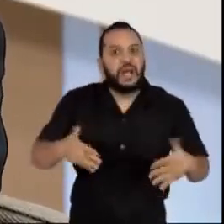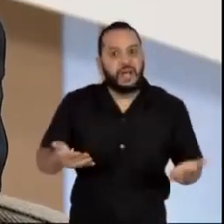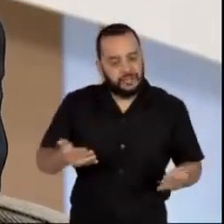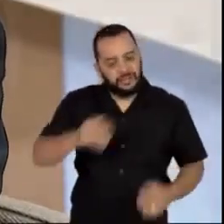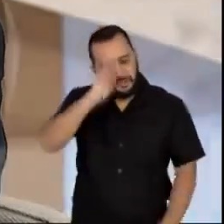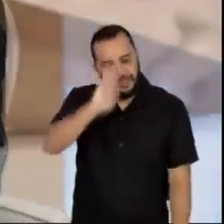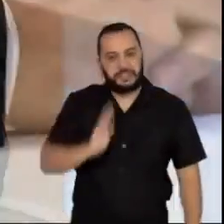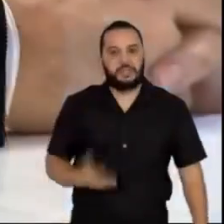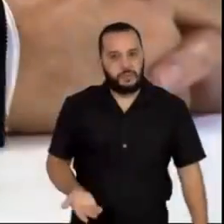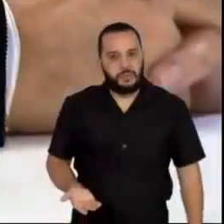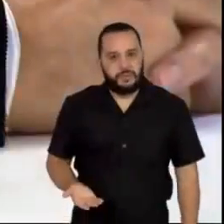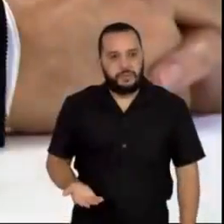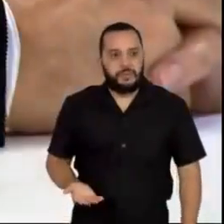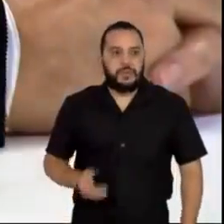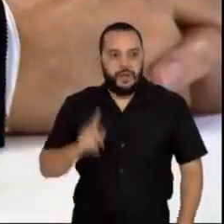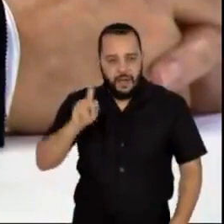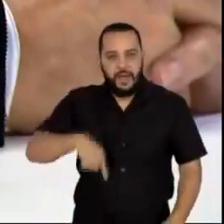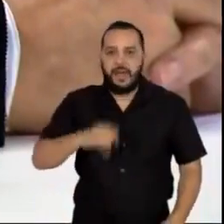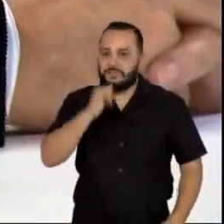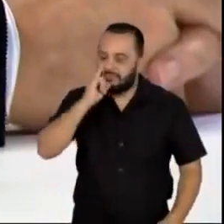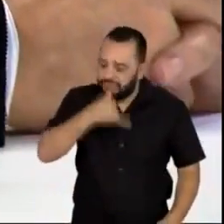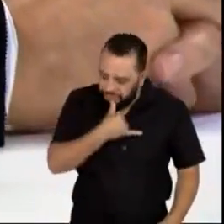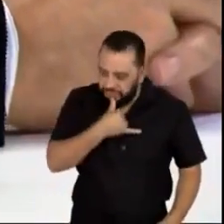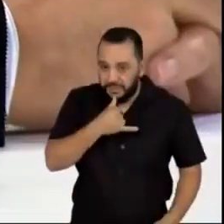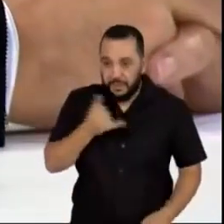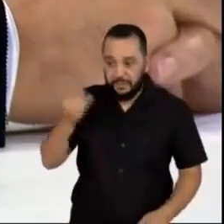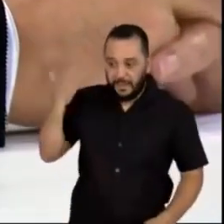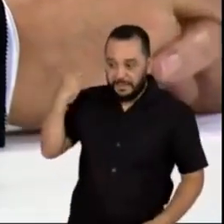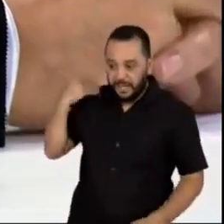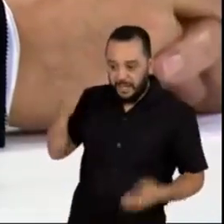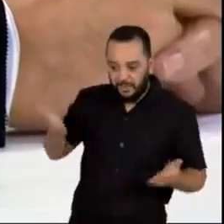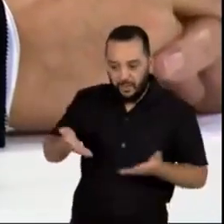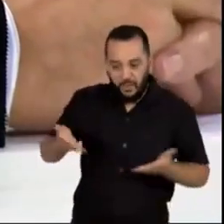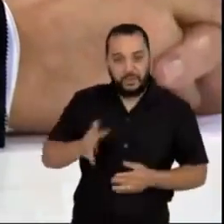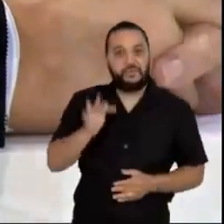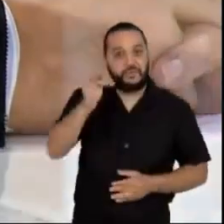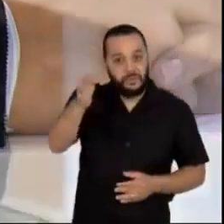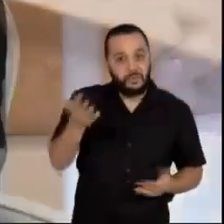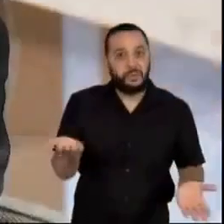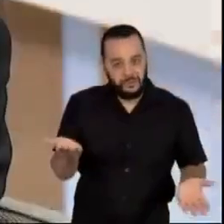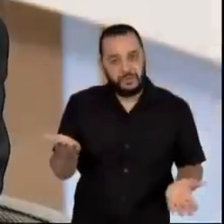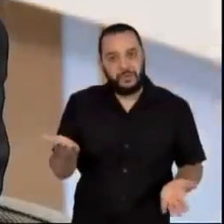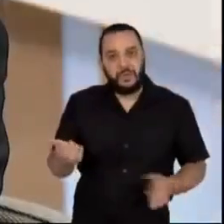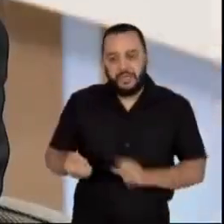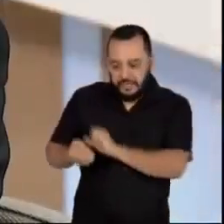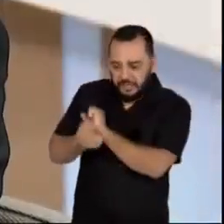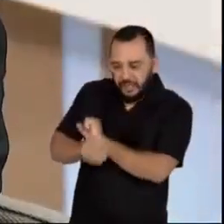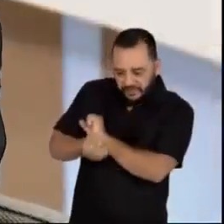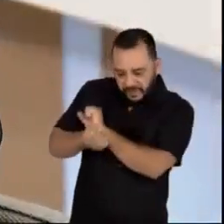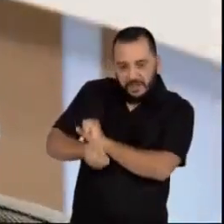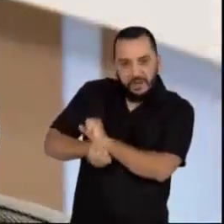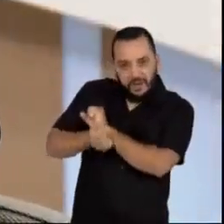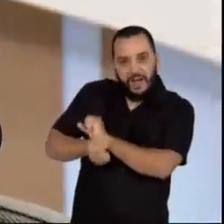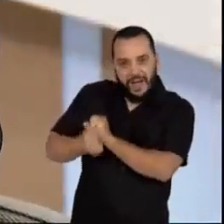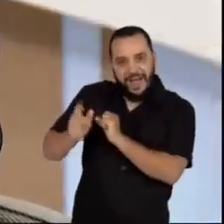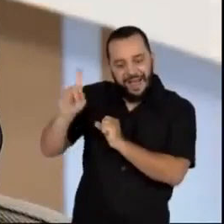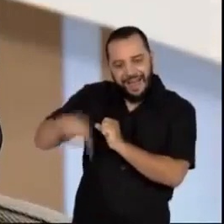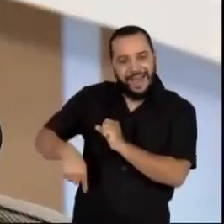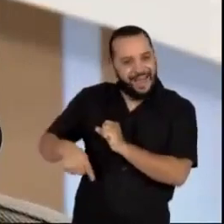no presente e eu diria que por um bom tempo no futuro a escravidão é uma tragédia em andamento